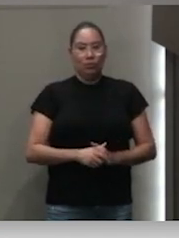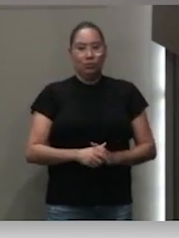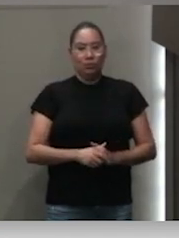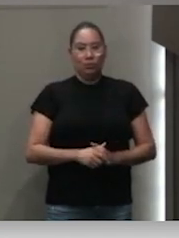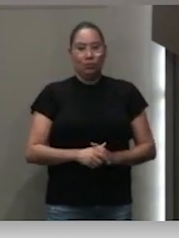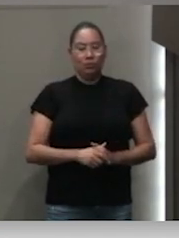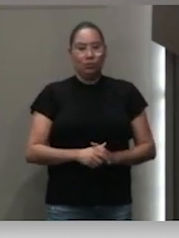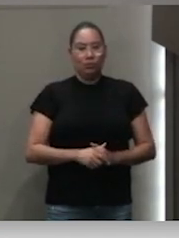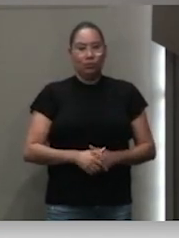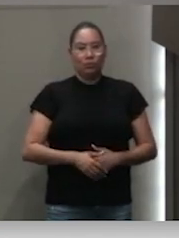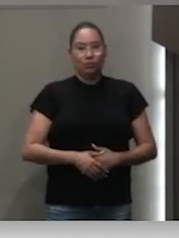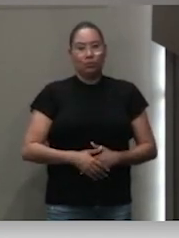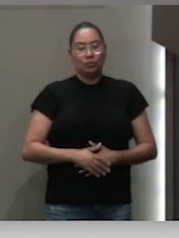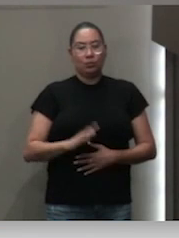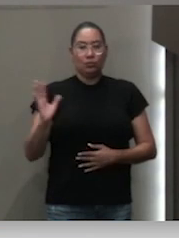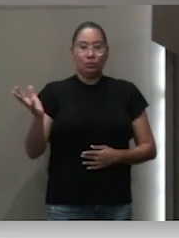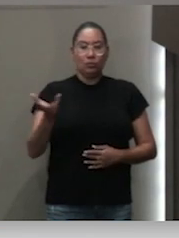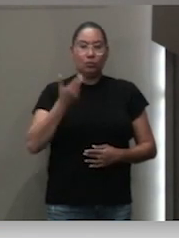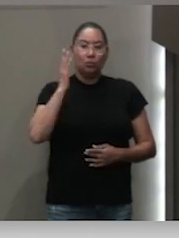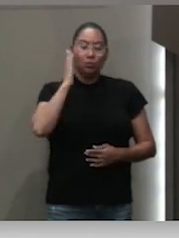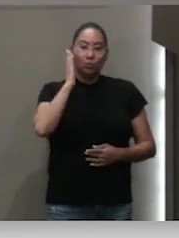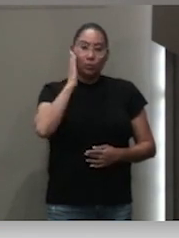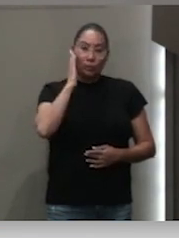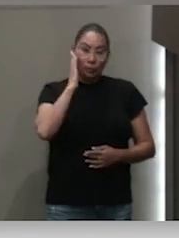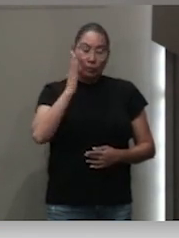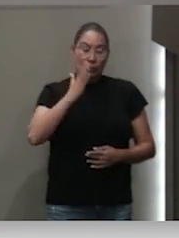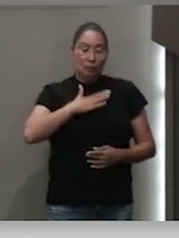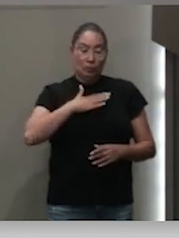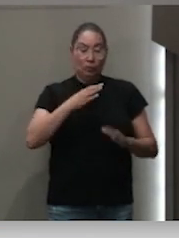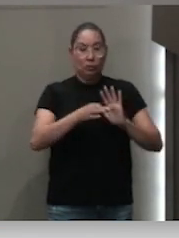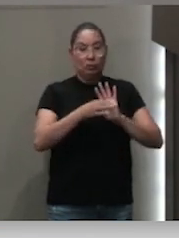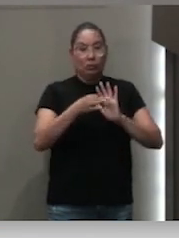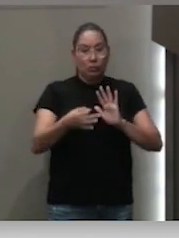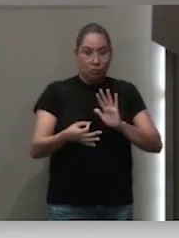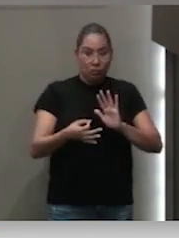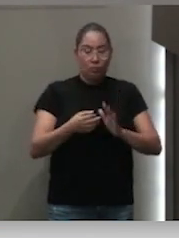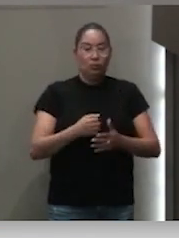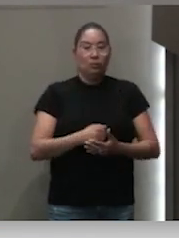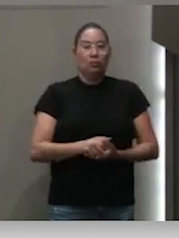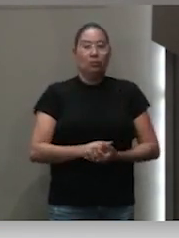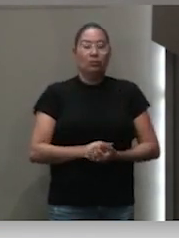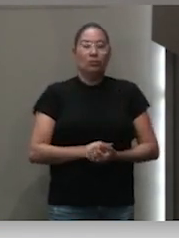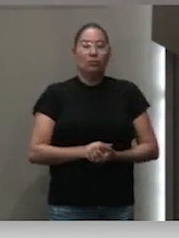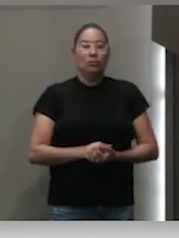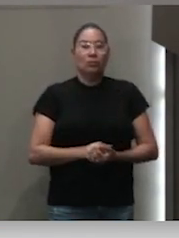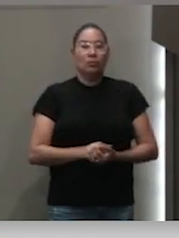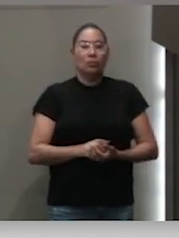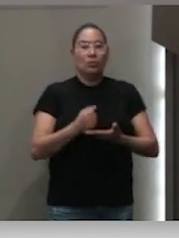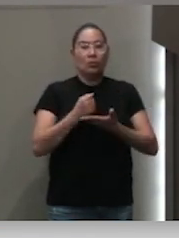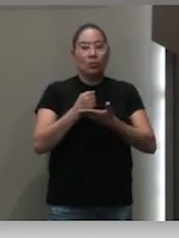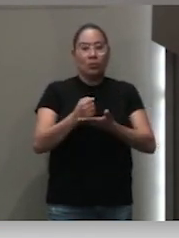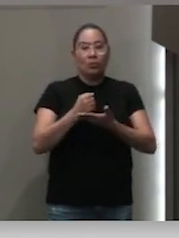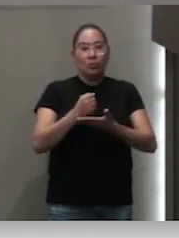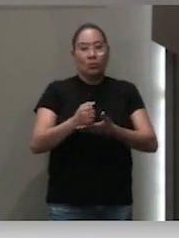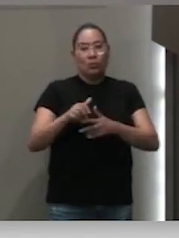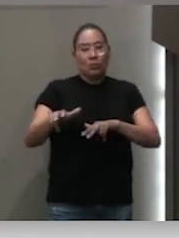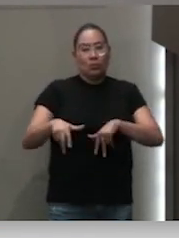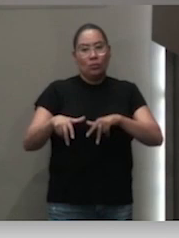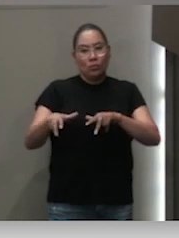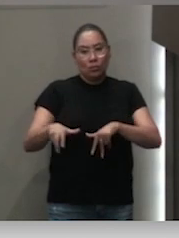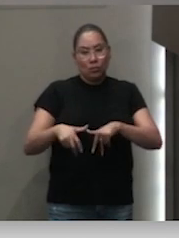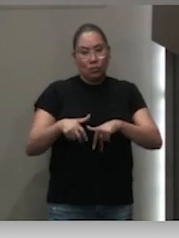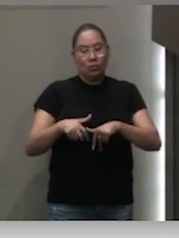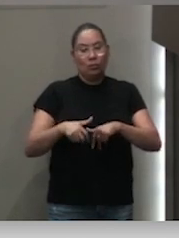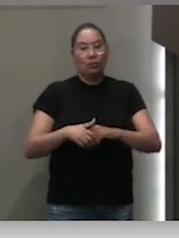disso Todos sabem a minha posição favorável aos Produtores Rurais aos